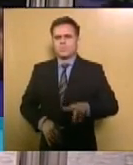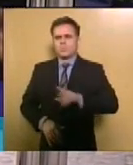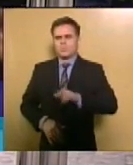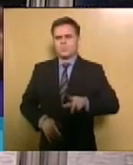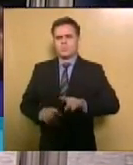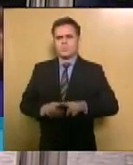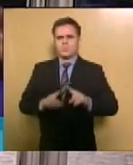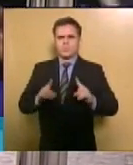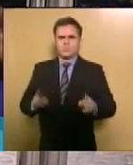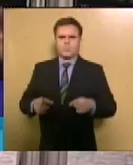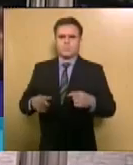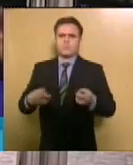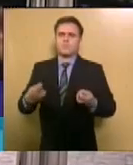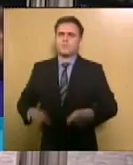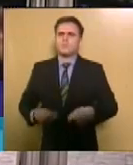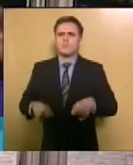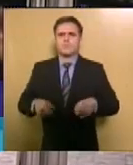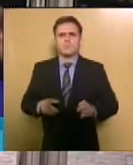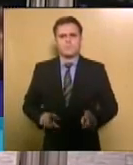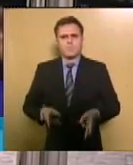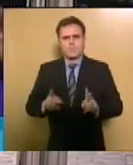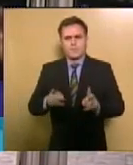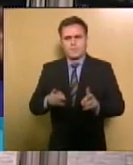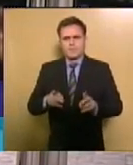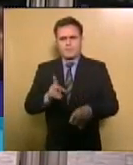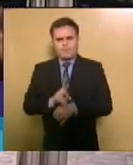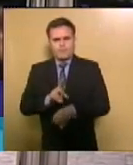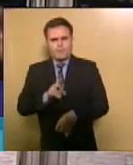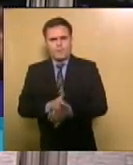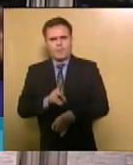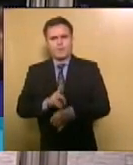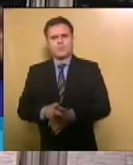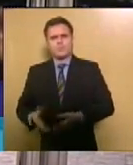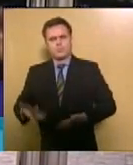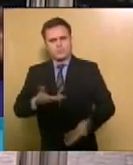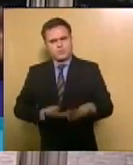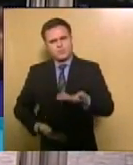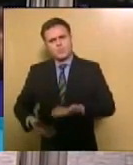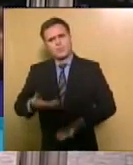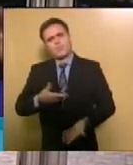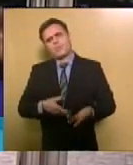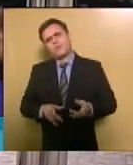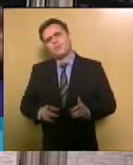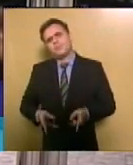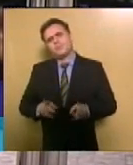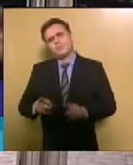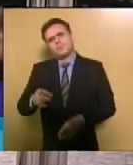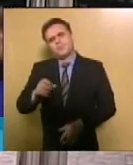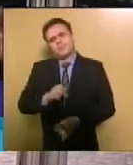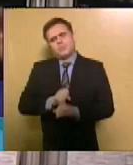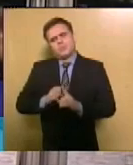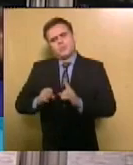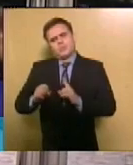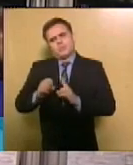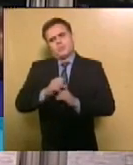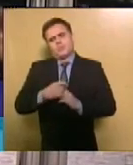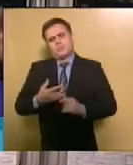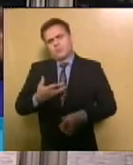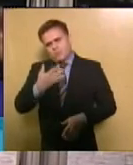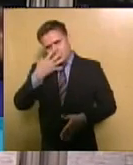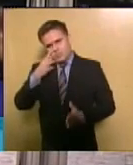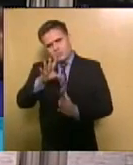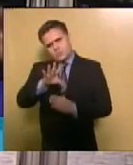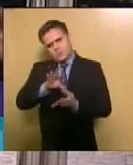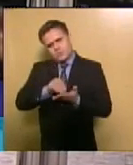fazerão fazer sim quando a gente pensa na prevenção e no diálogo eh com a sociedade escutando o que de fato tem